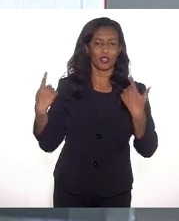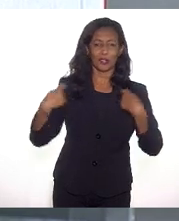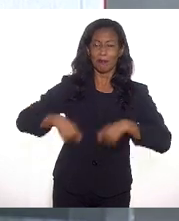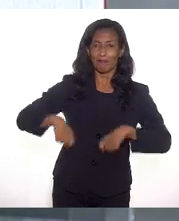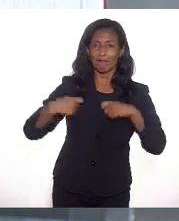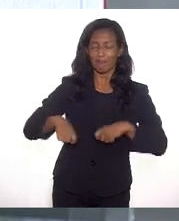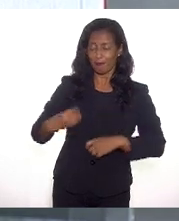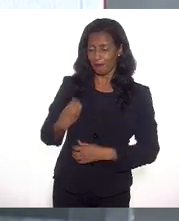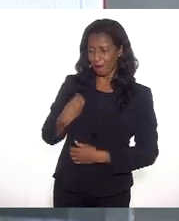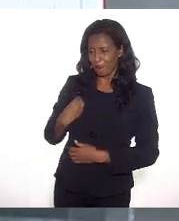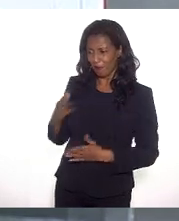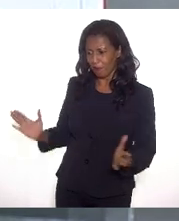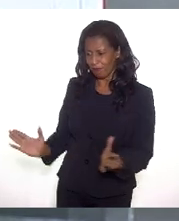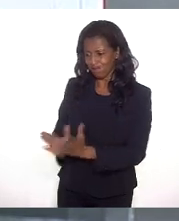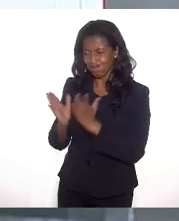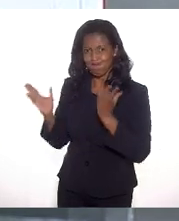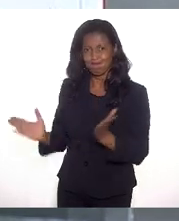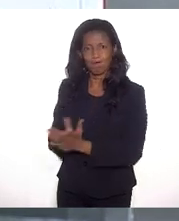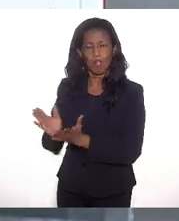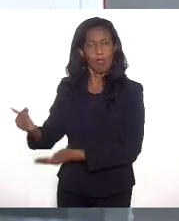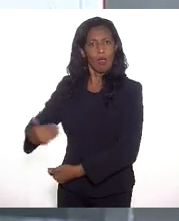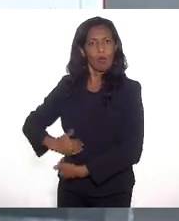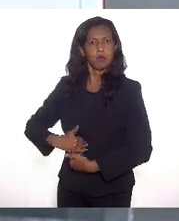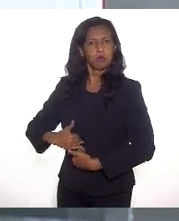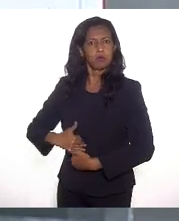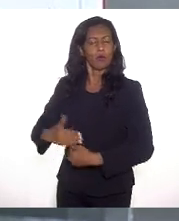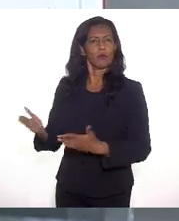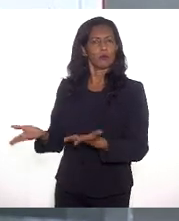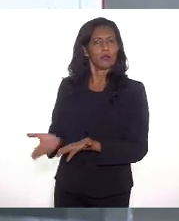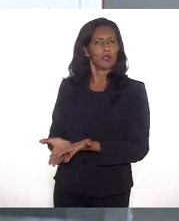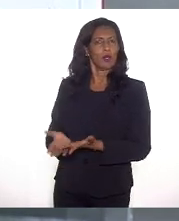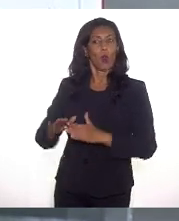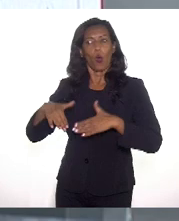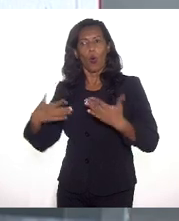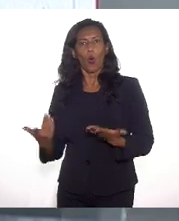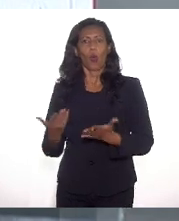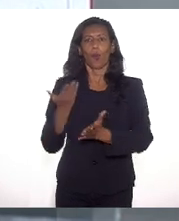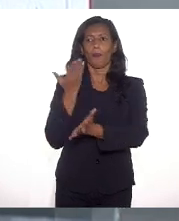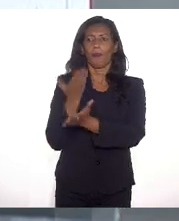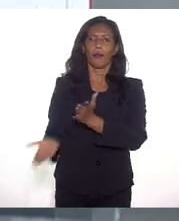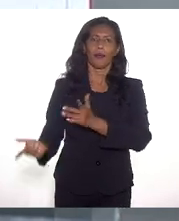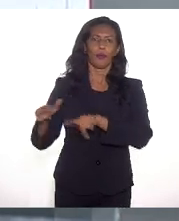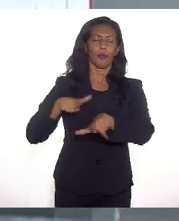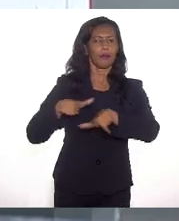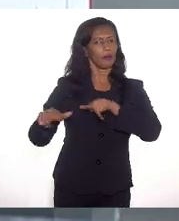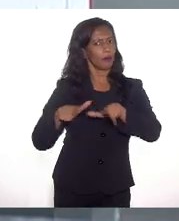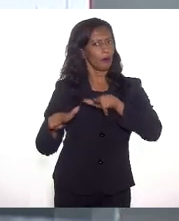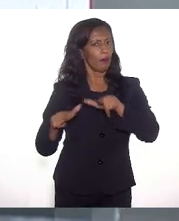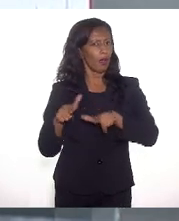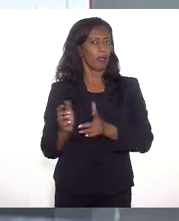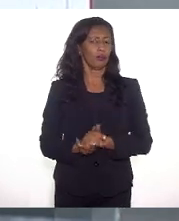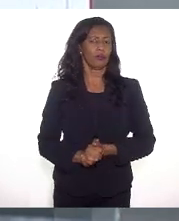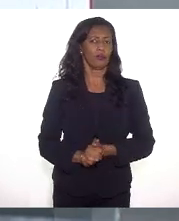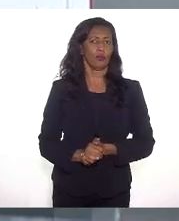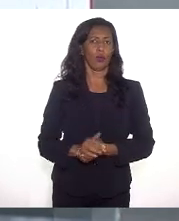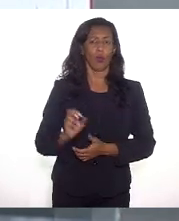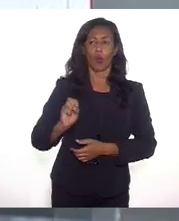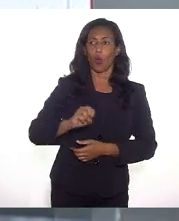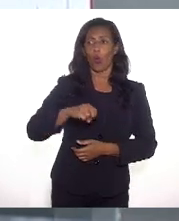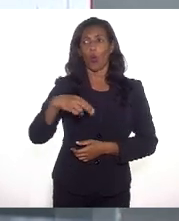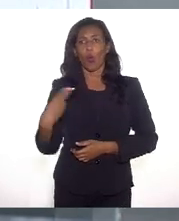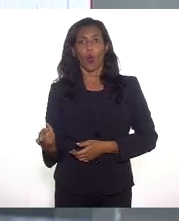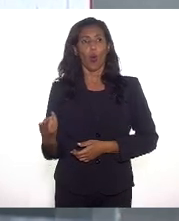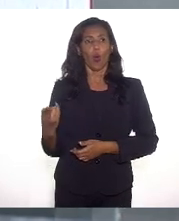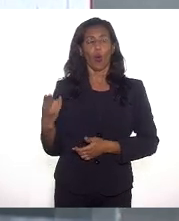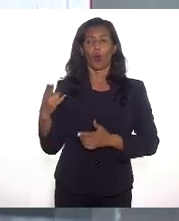da pobreza, da extrema pobreza, ou então que perderam seus empregos, ou que tiveram os seus